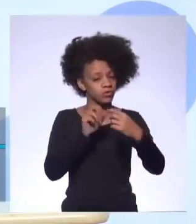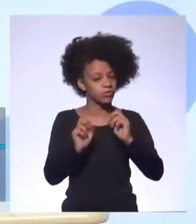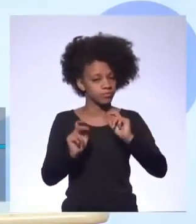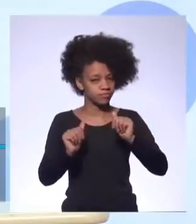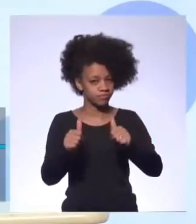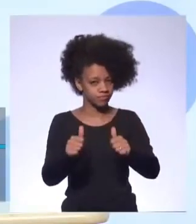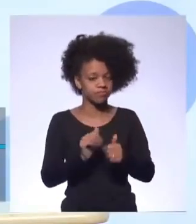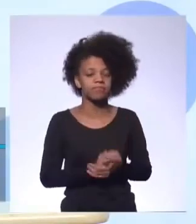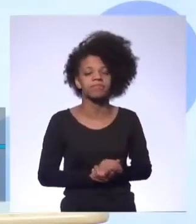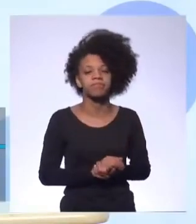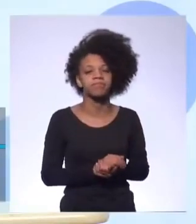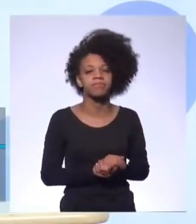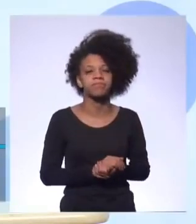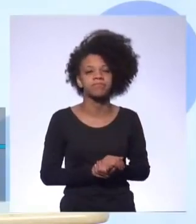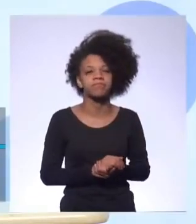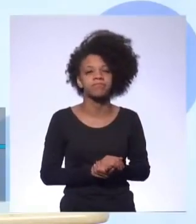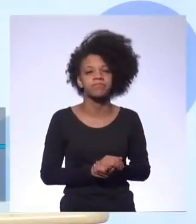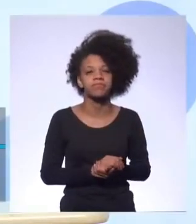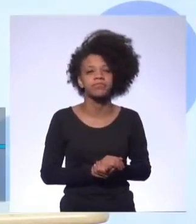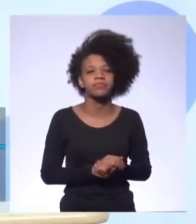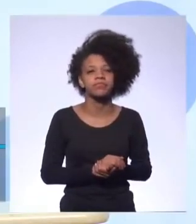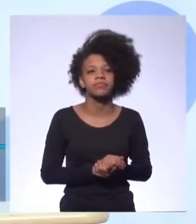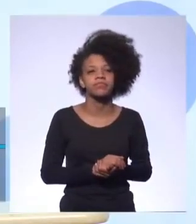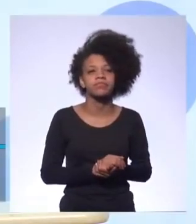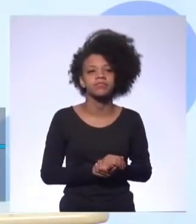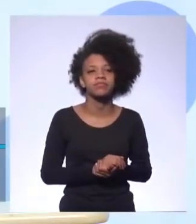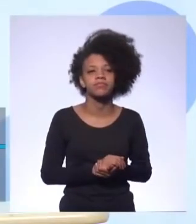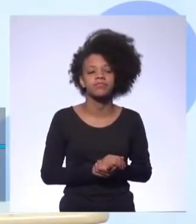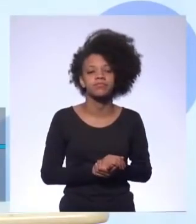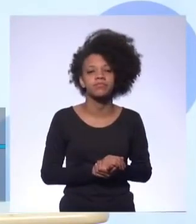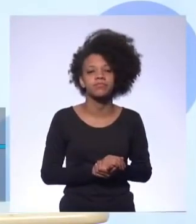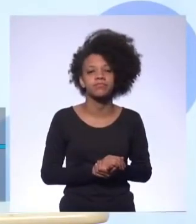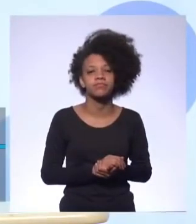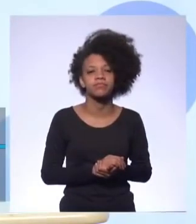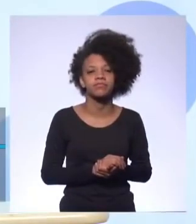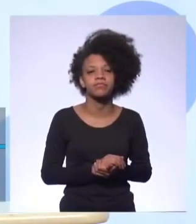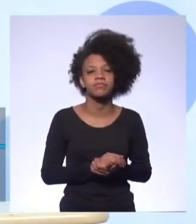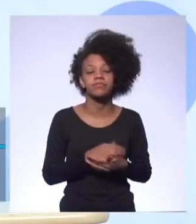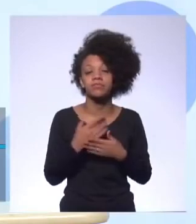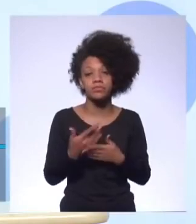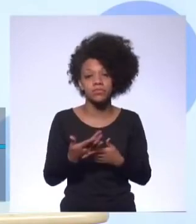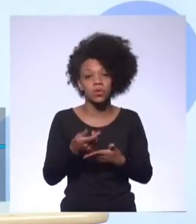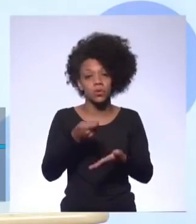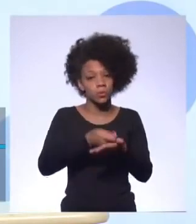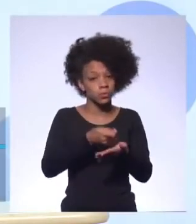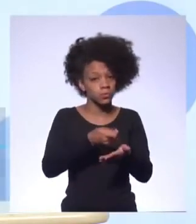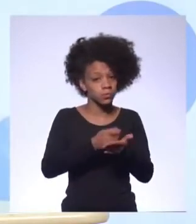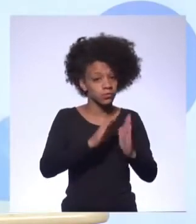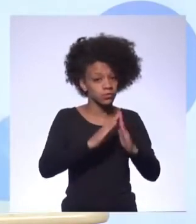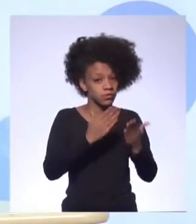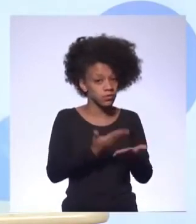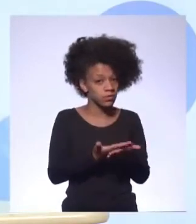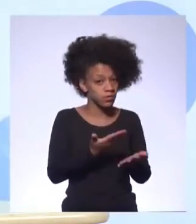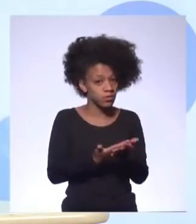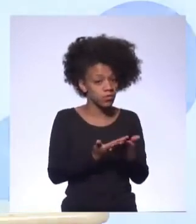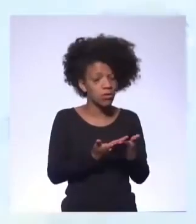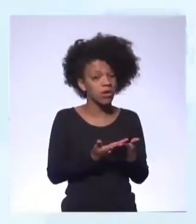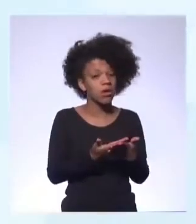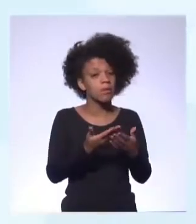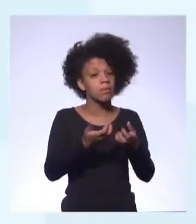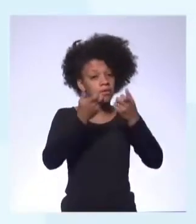ok? Vamos lá. Próxima. O regimento escolar serve para